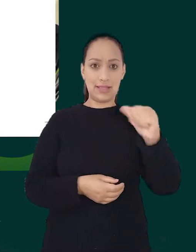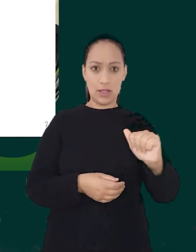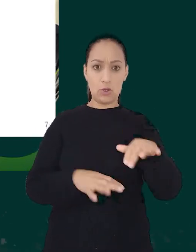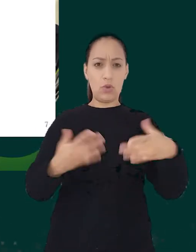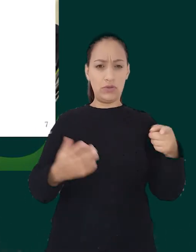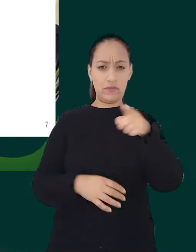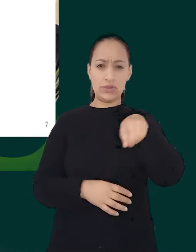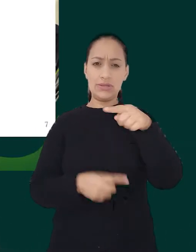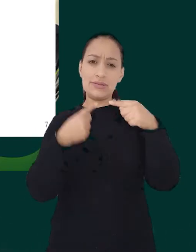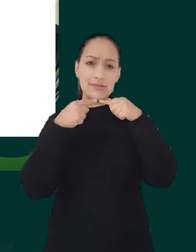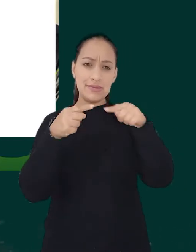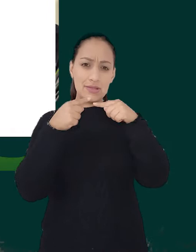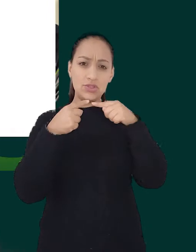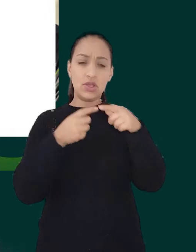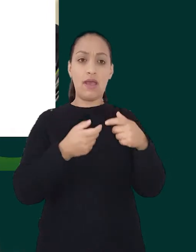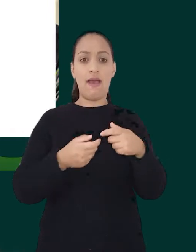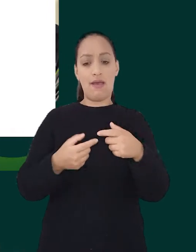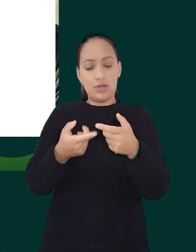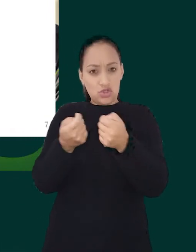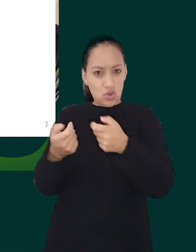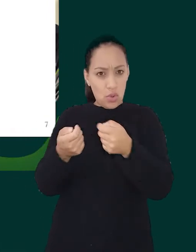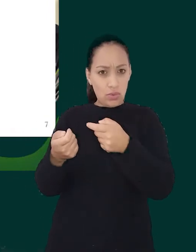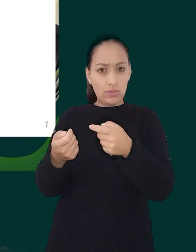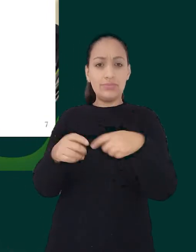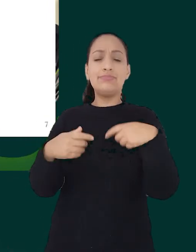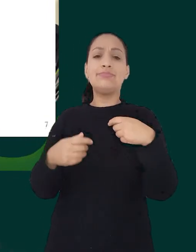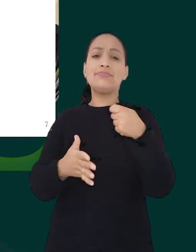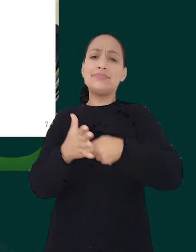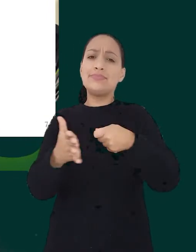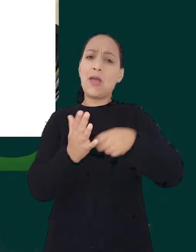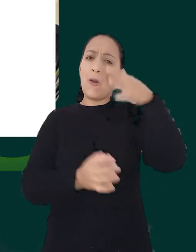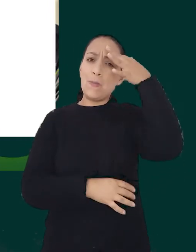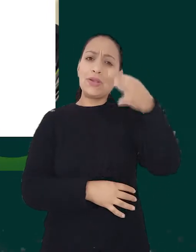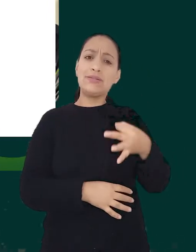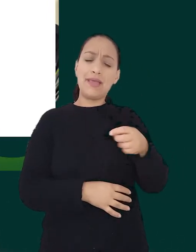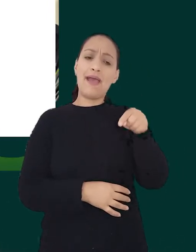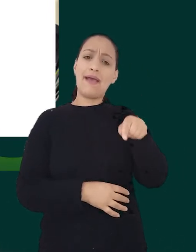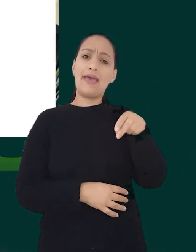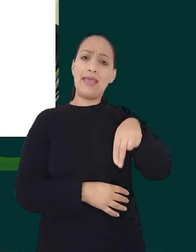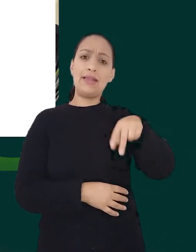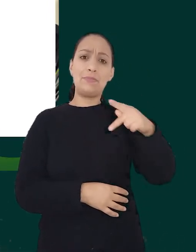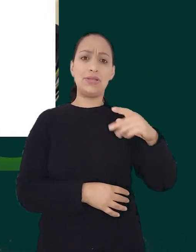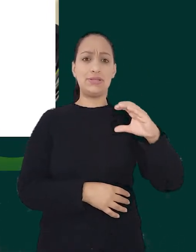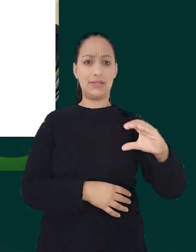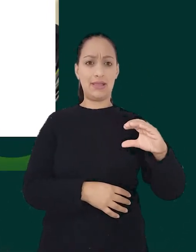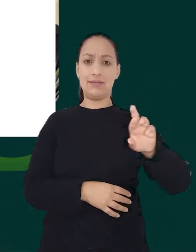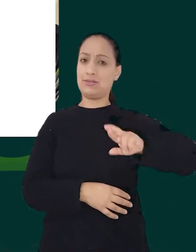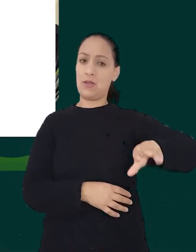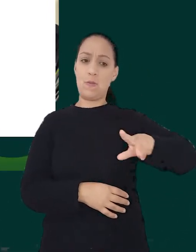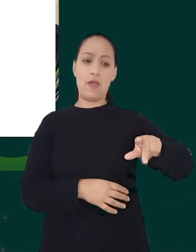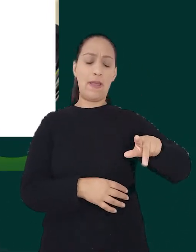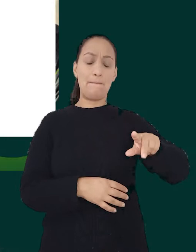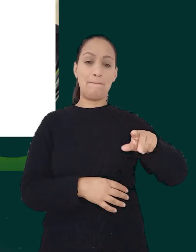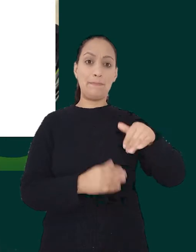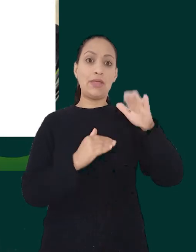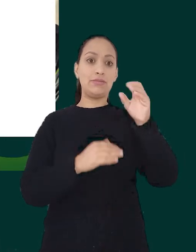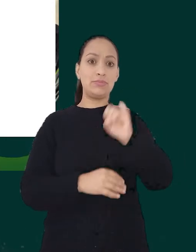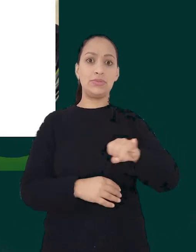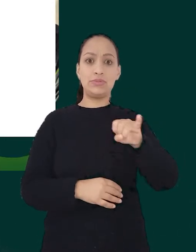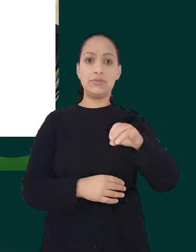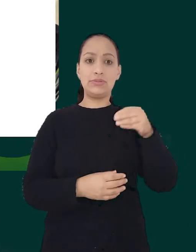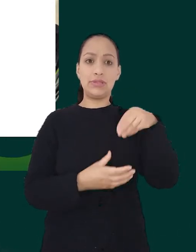jogo, tentem compreender que aqueles NPCs, eles não são fundamentais dentro da missão, não